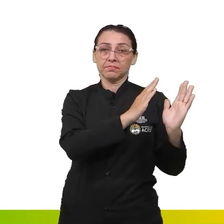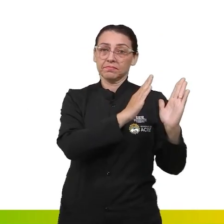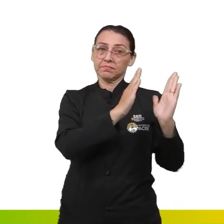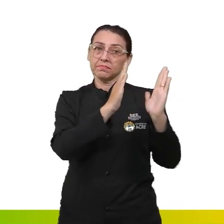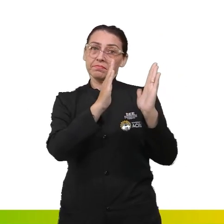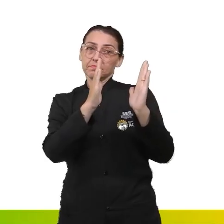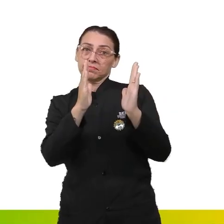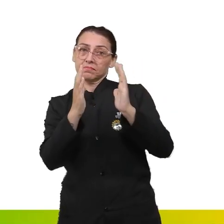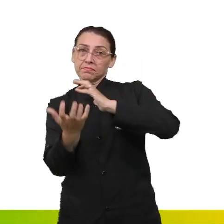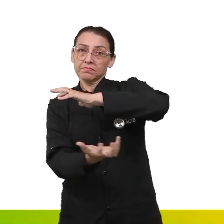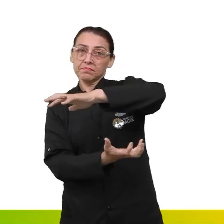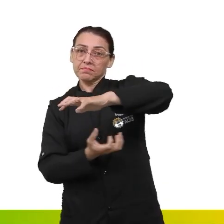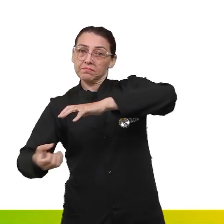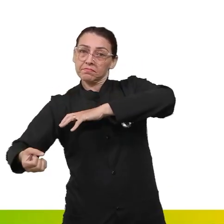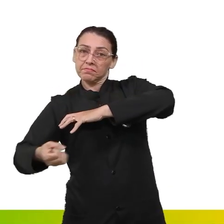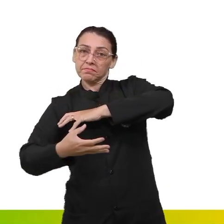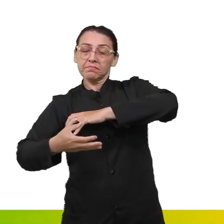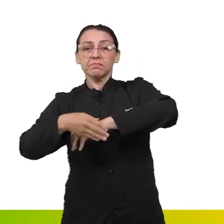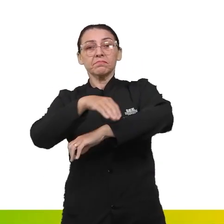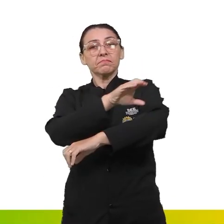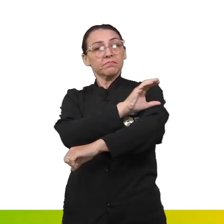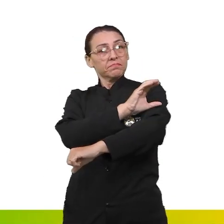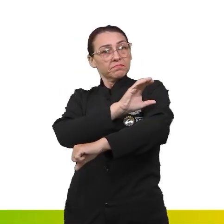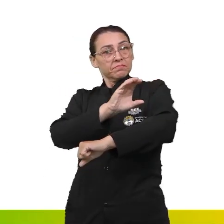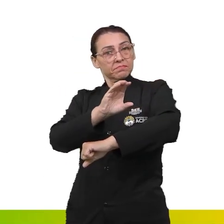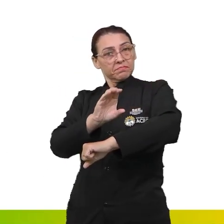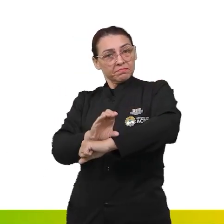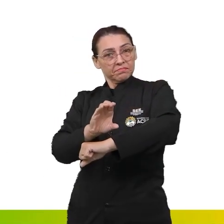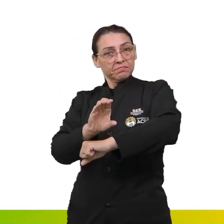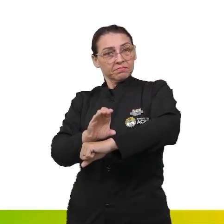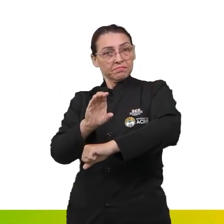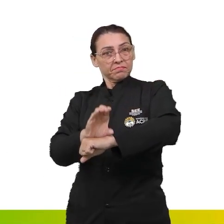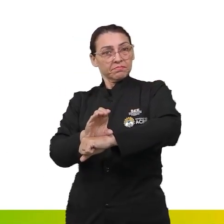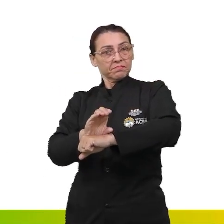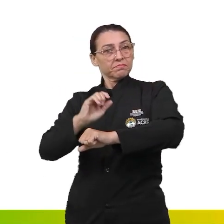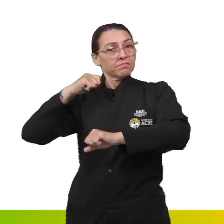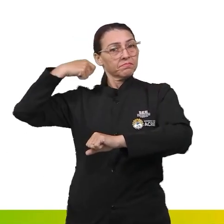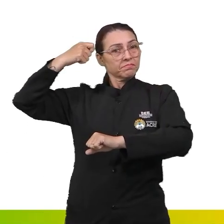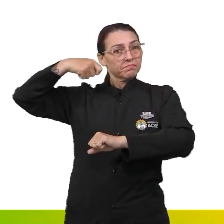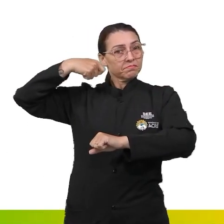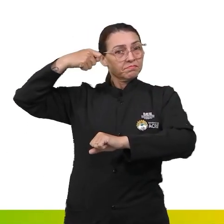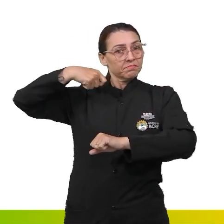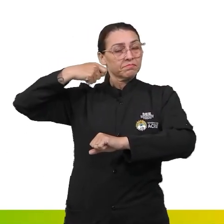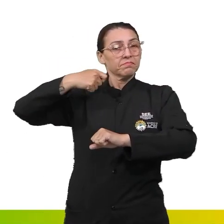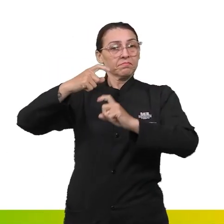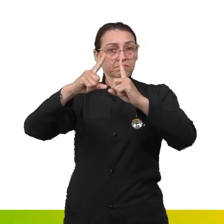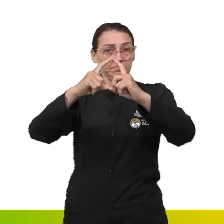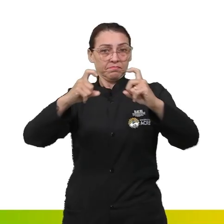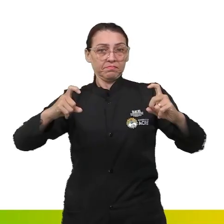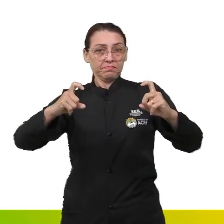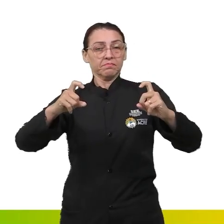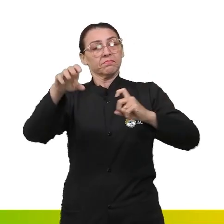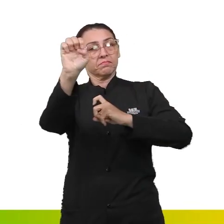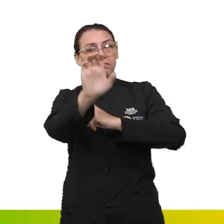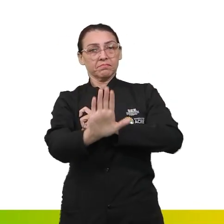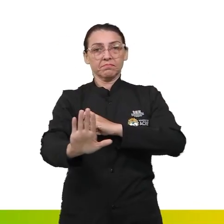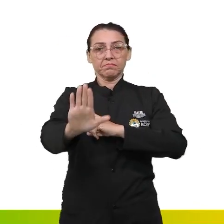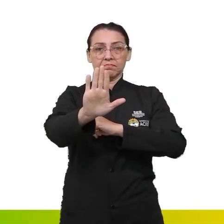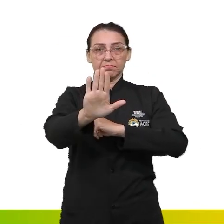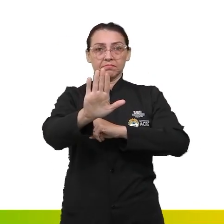foi um período de renovação cultural, artística e científica na